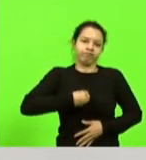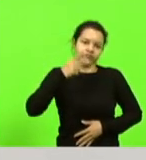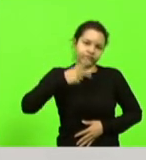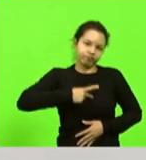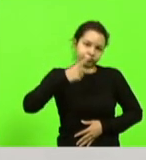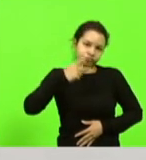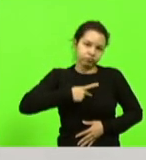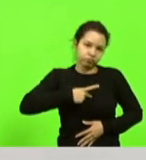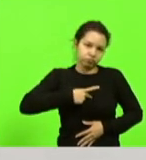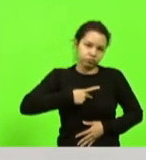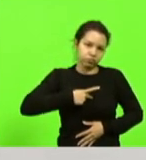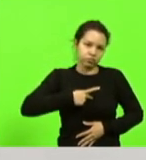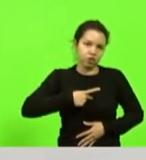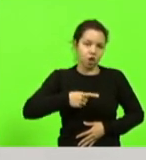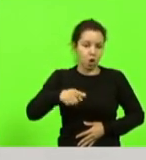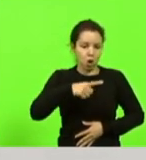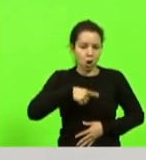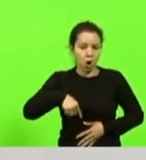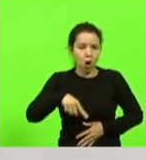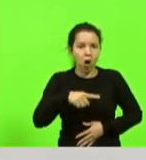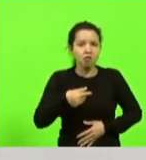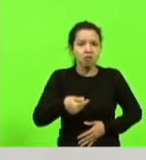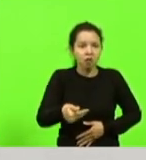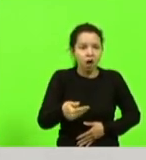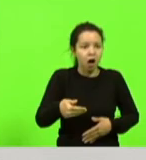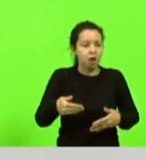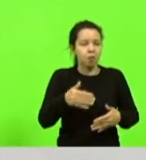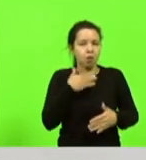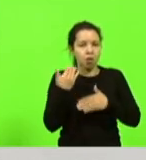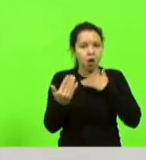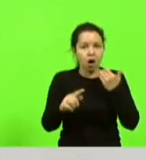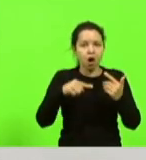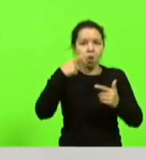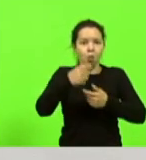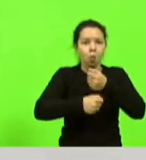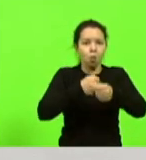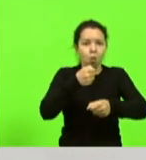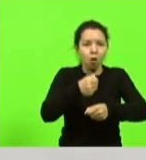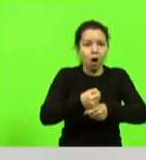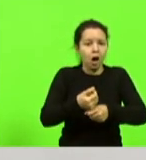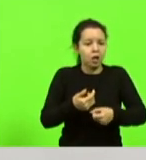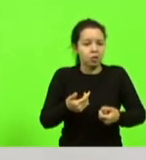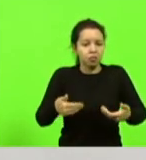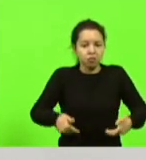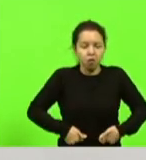Deputado, nós vamos todos morrer, nós vamos passar fome ano que vem. Falou, pô, deixa eu ver teu contra-cheque aqui.